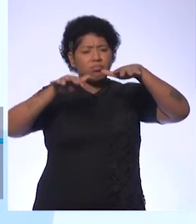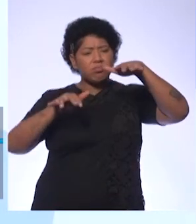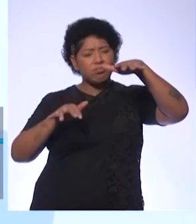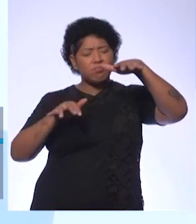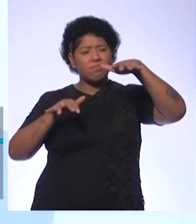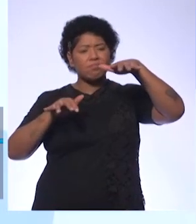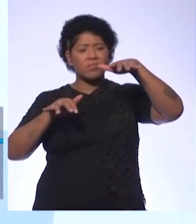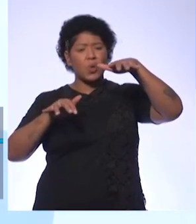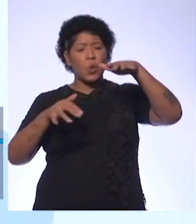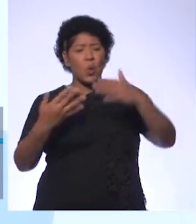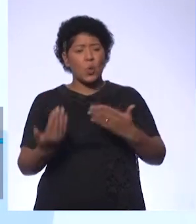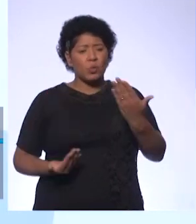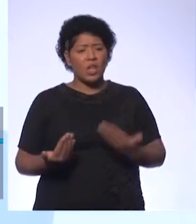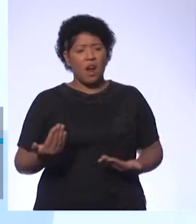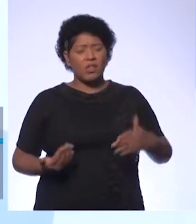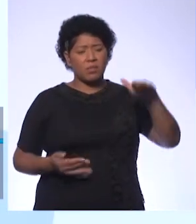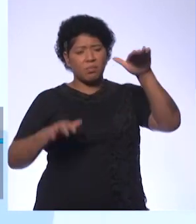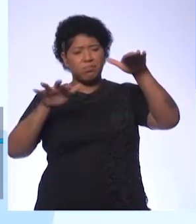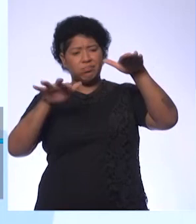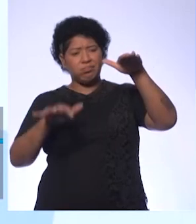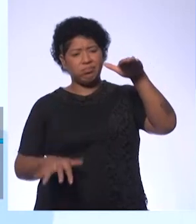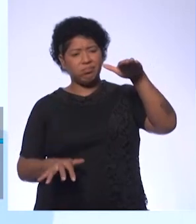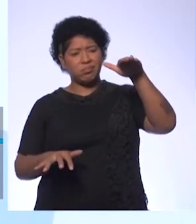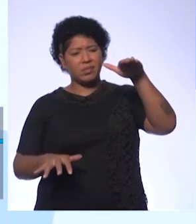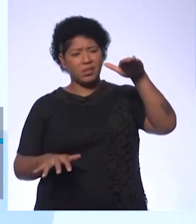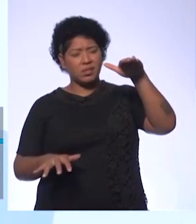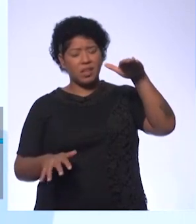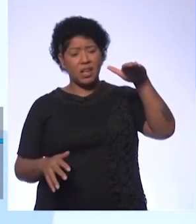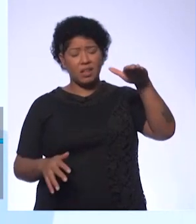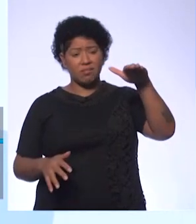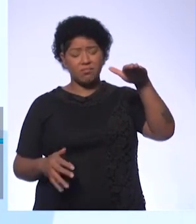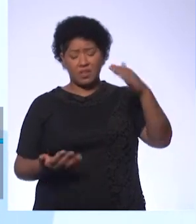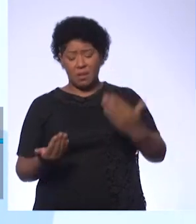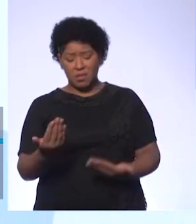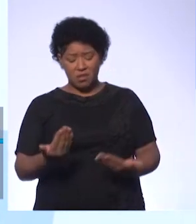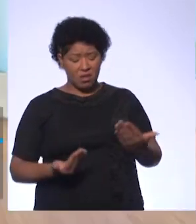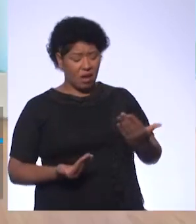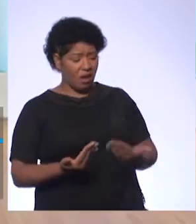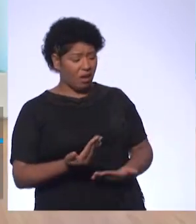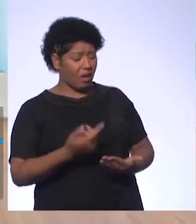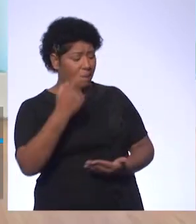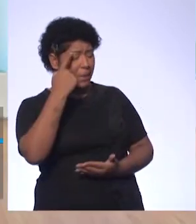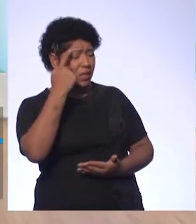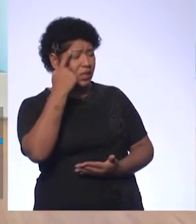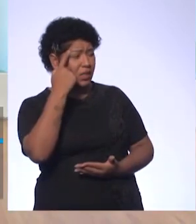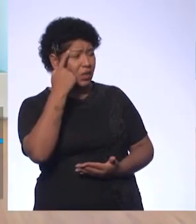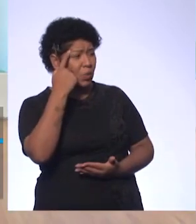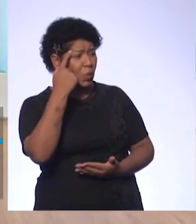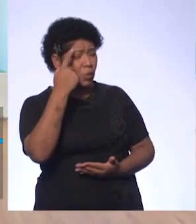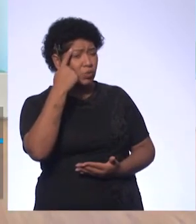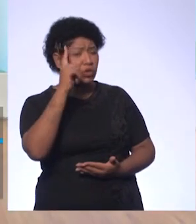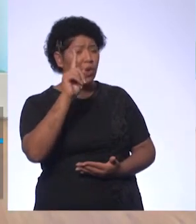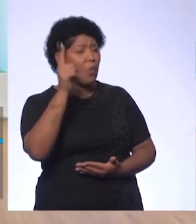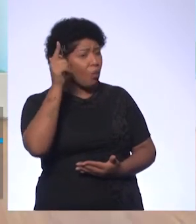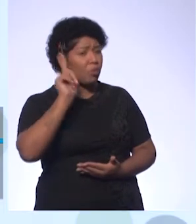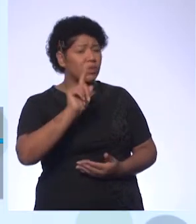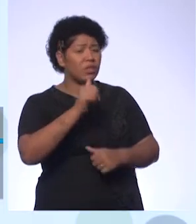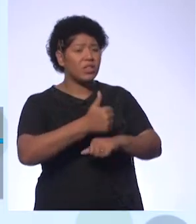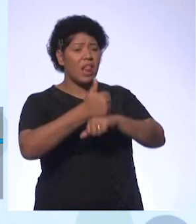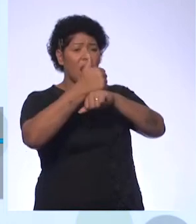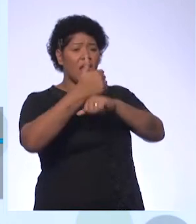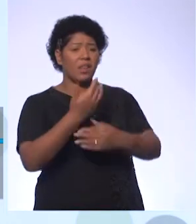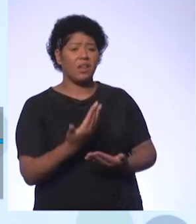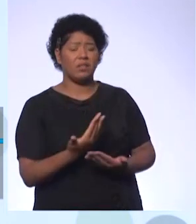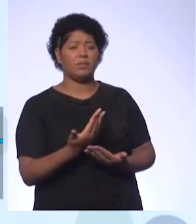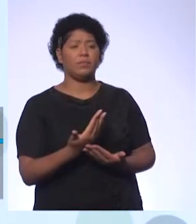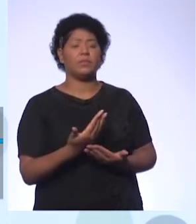base ideológica faz com que o trabalhador pense que um dia ele pode se tornar patrão. Perfeito. E olha só,